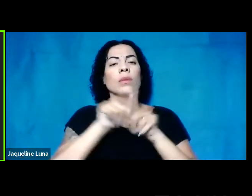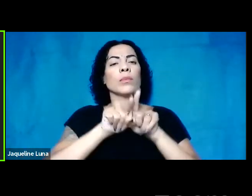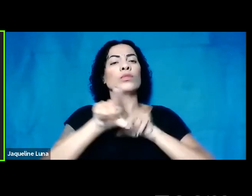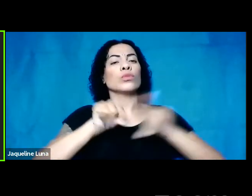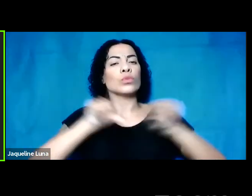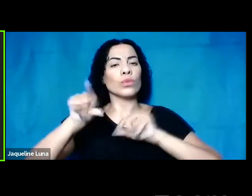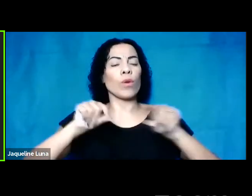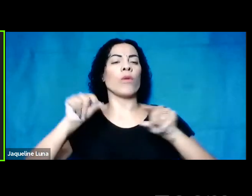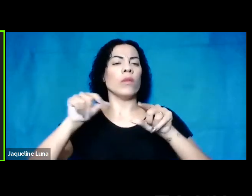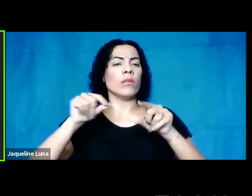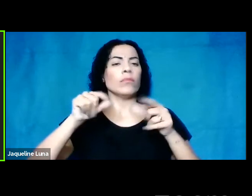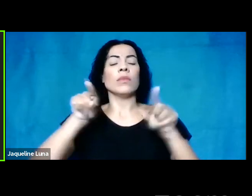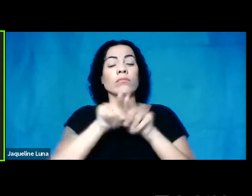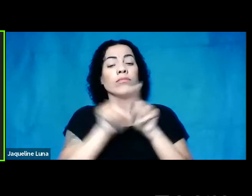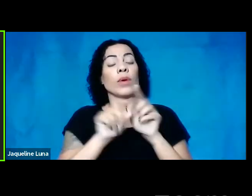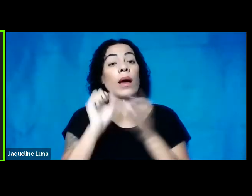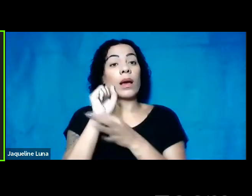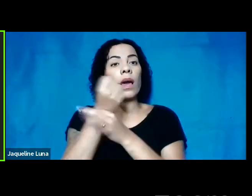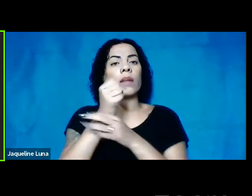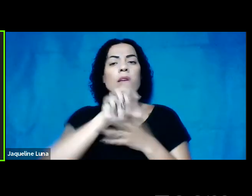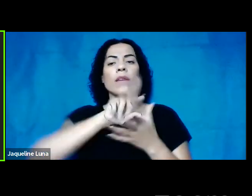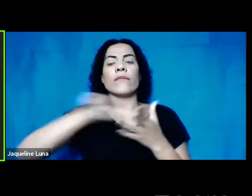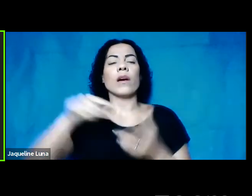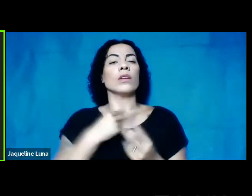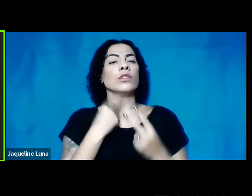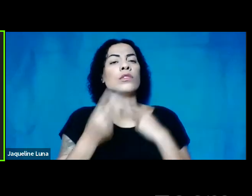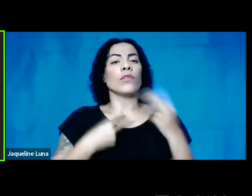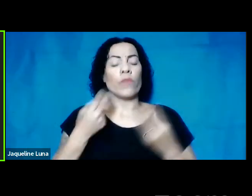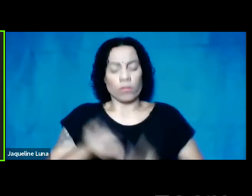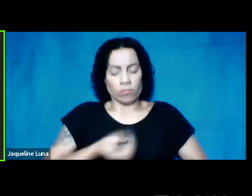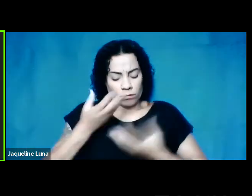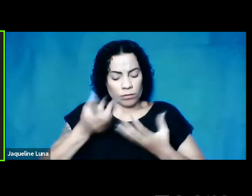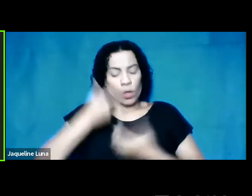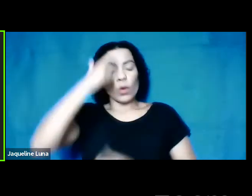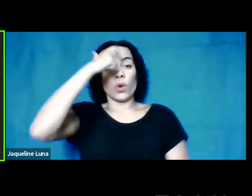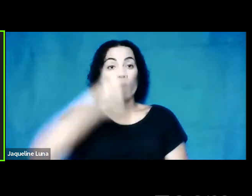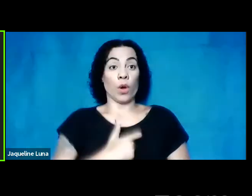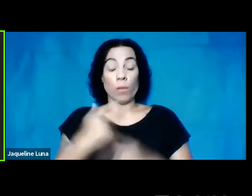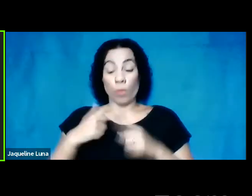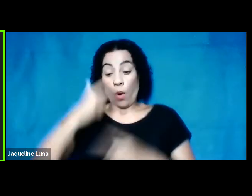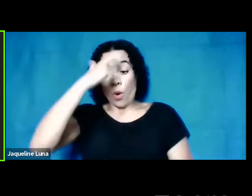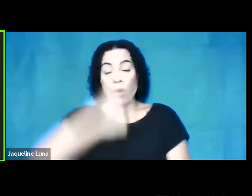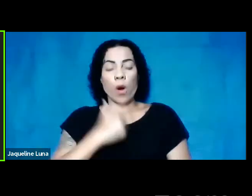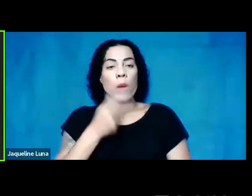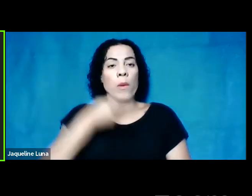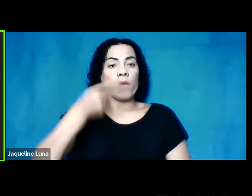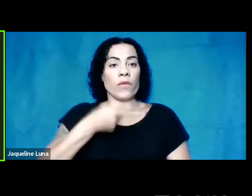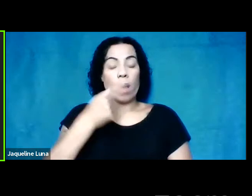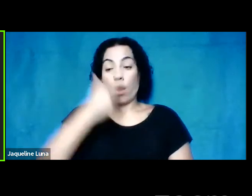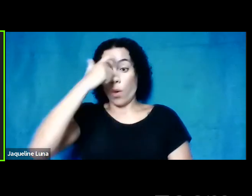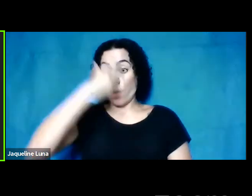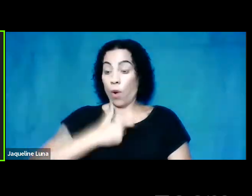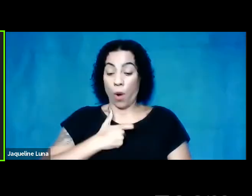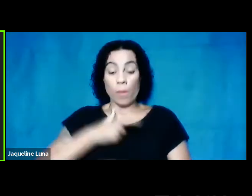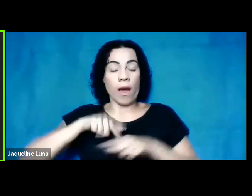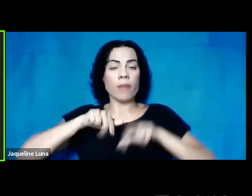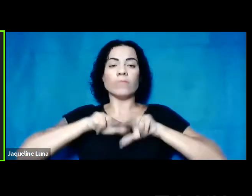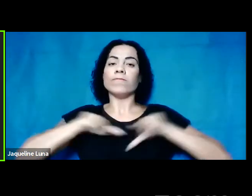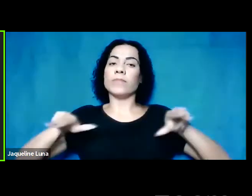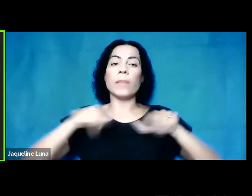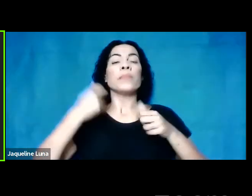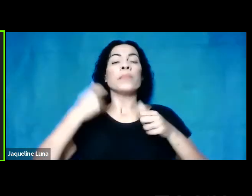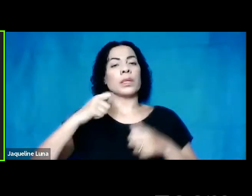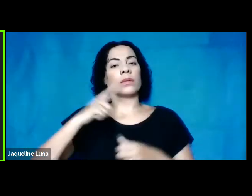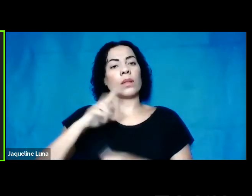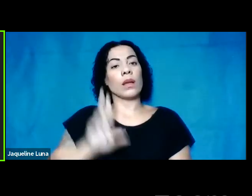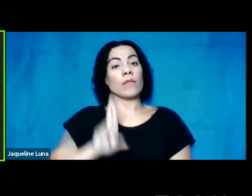a pluralidade de vozes, de expressões, de corpos. Os corpos falam, os corpos são diversos, eles precisam ser representados na